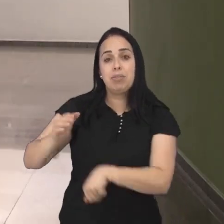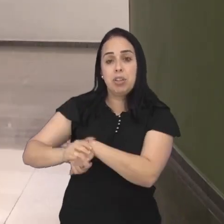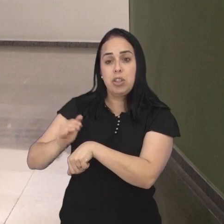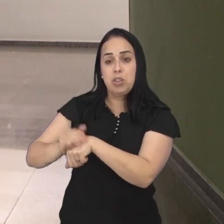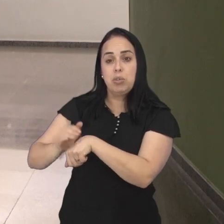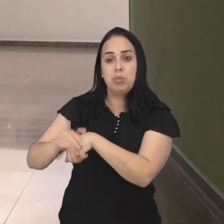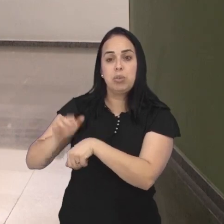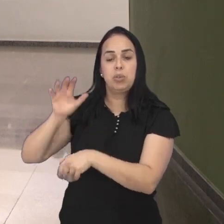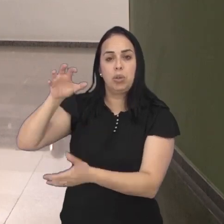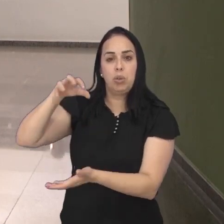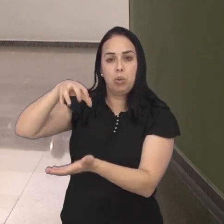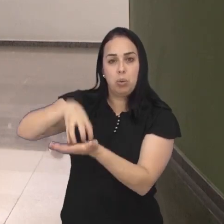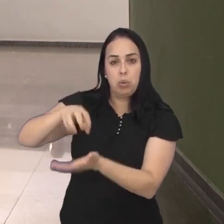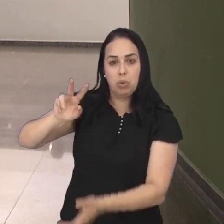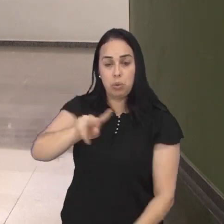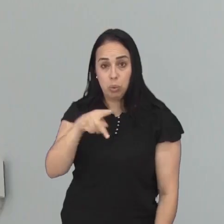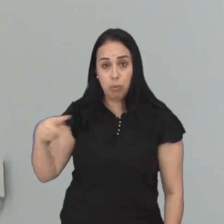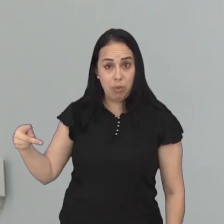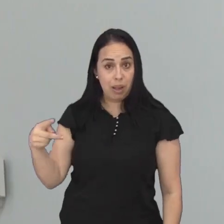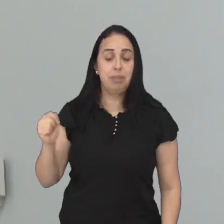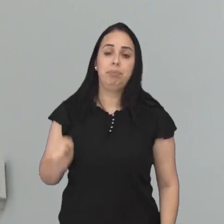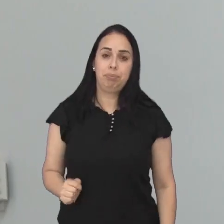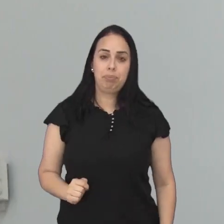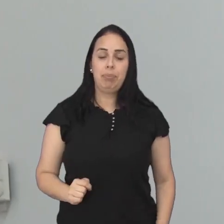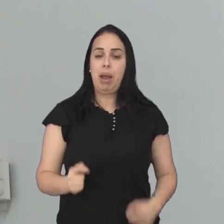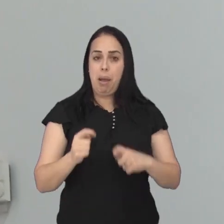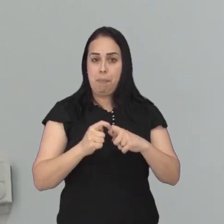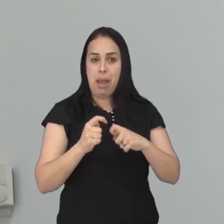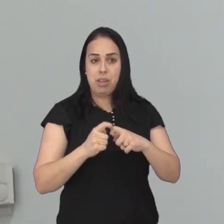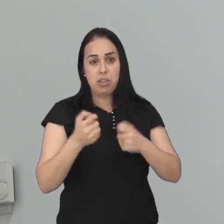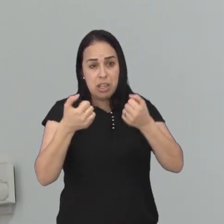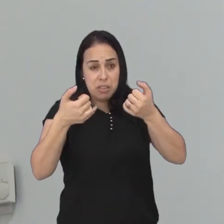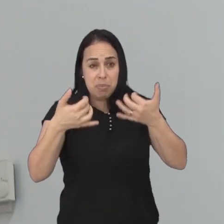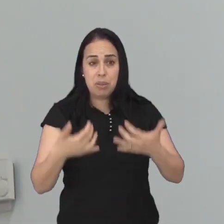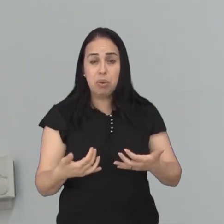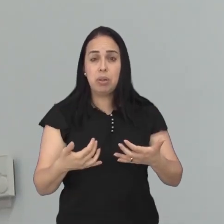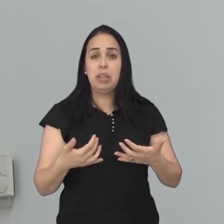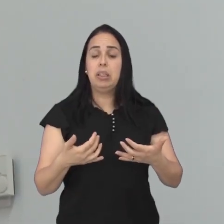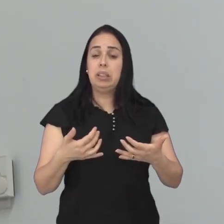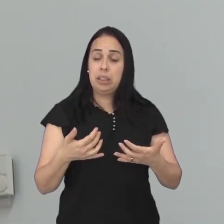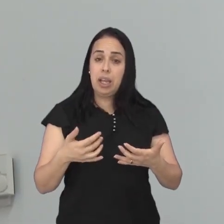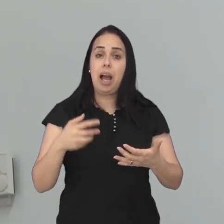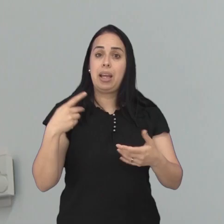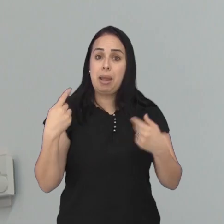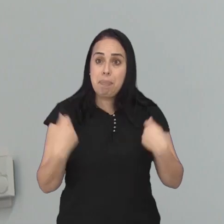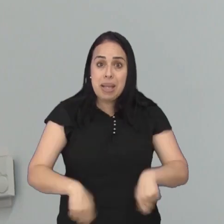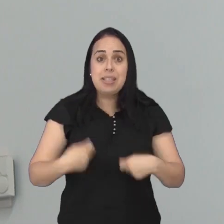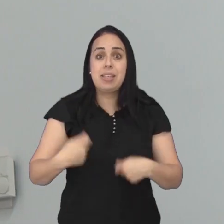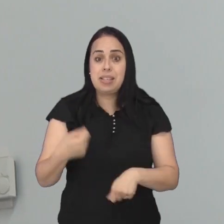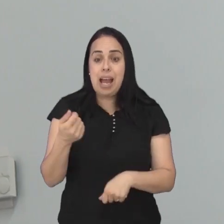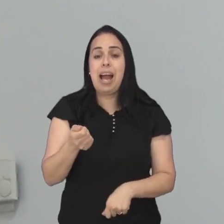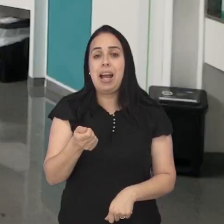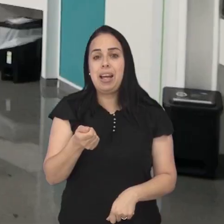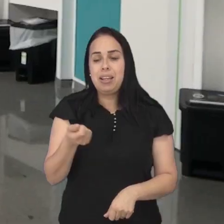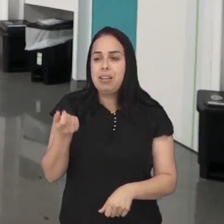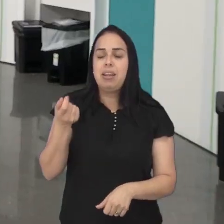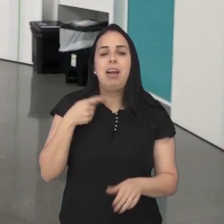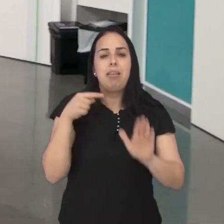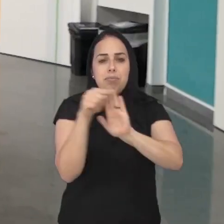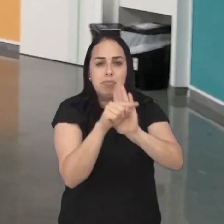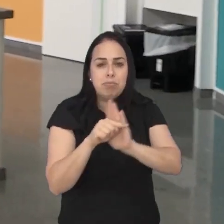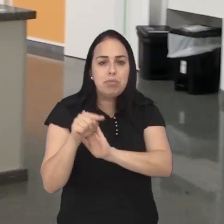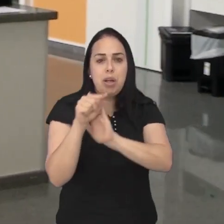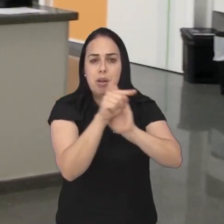no Instituto de Oncologia do Vale. A médica explicou que, apesar dos esforços, o município precisa aumentar a oferta